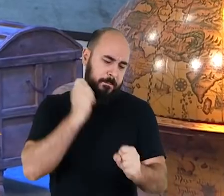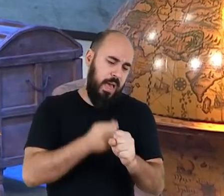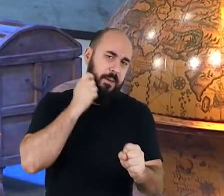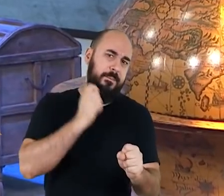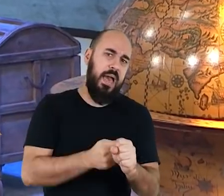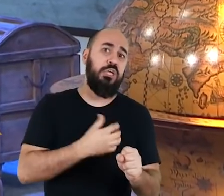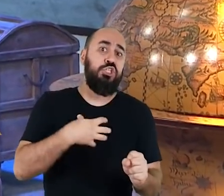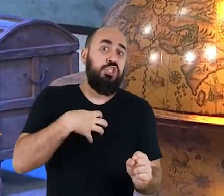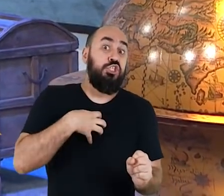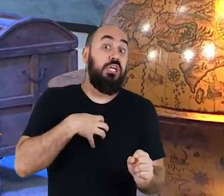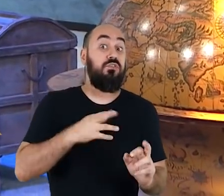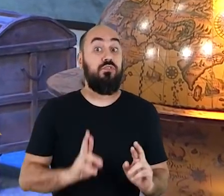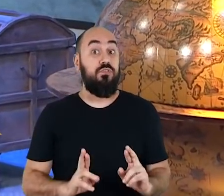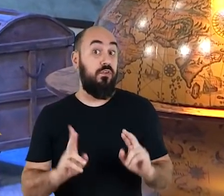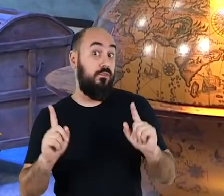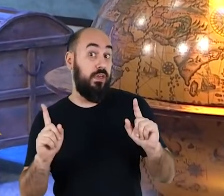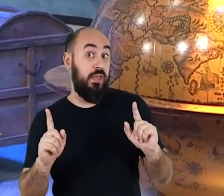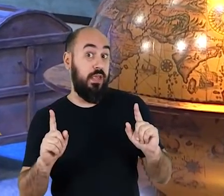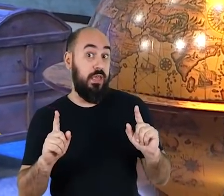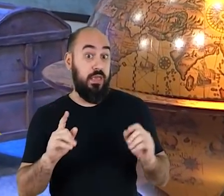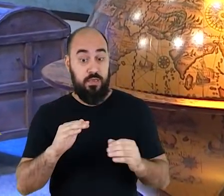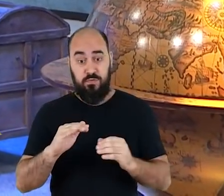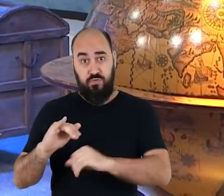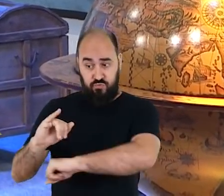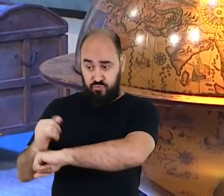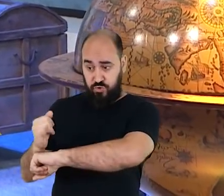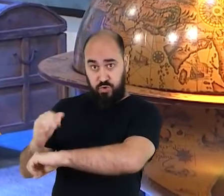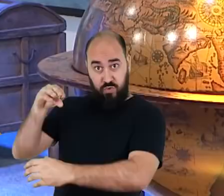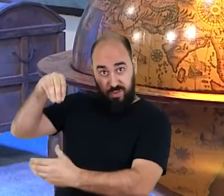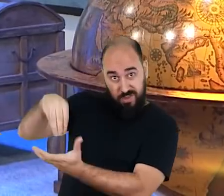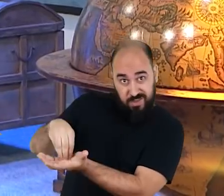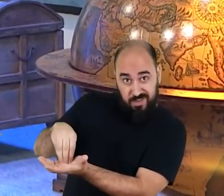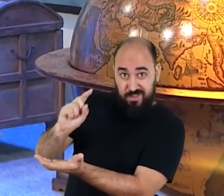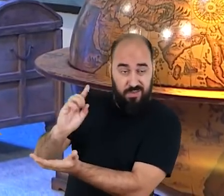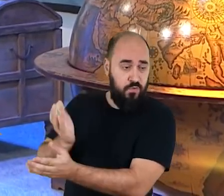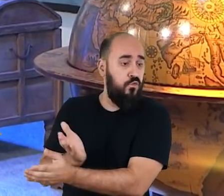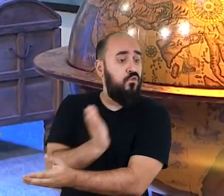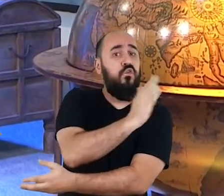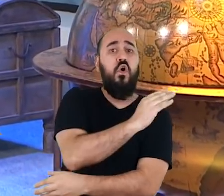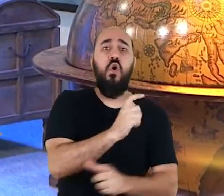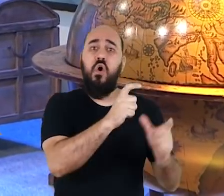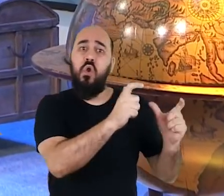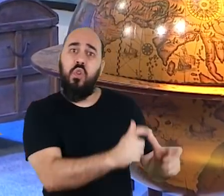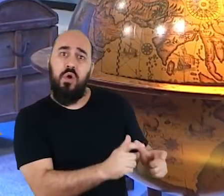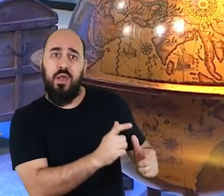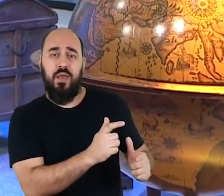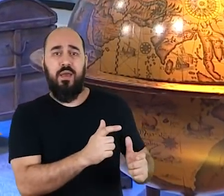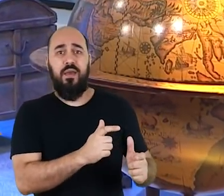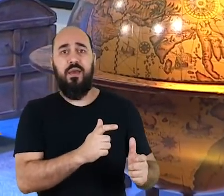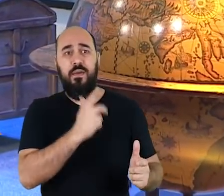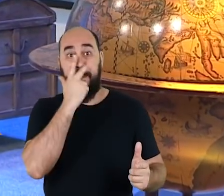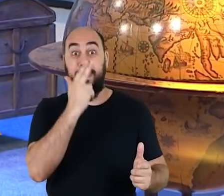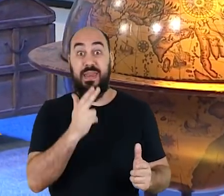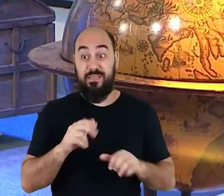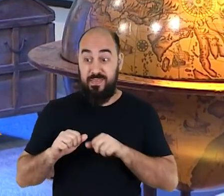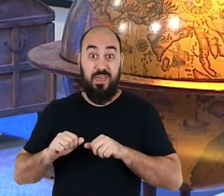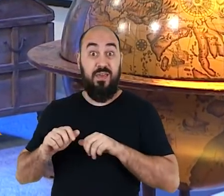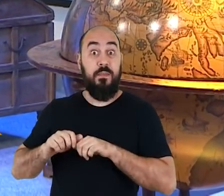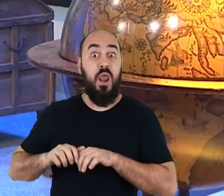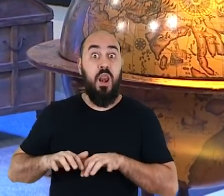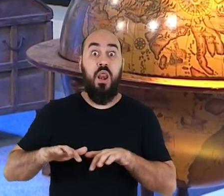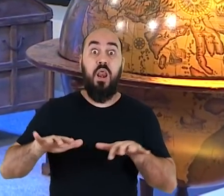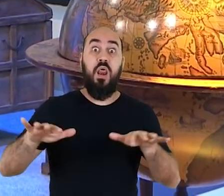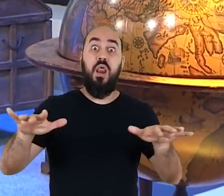maneira diferente em lugares, quem sabe até fora de Jerusalém, e não apenas em Jerusalém, o que deu ao povo a ideia de que o movimento